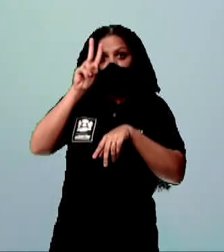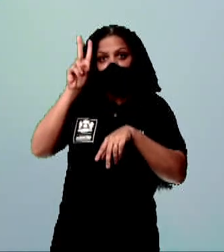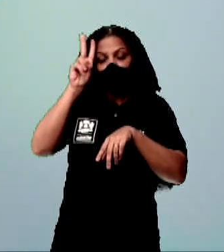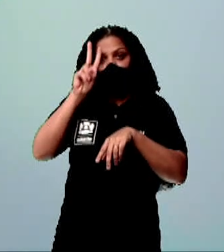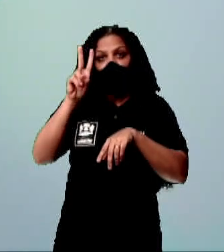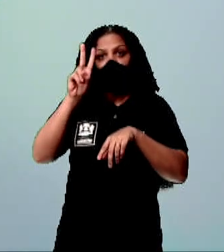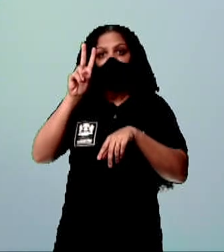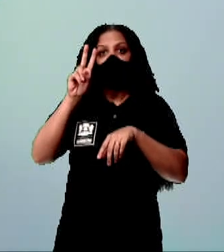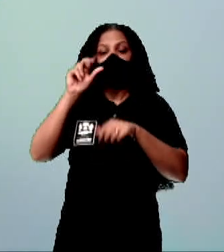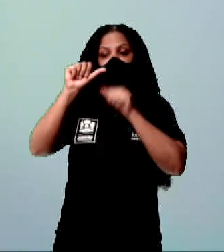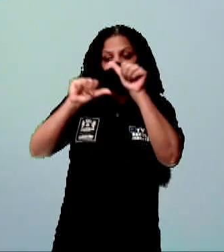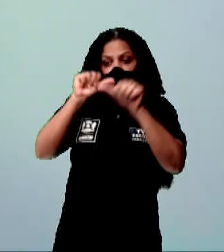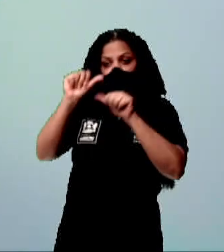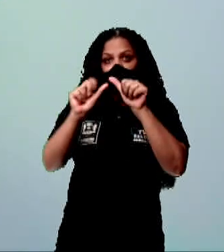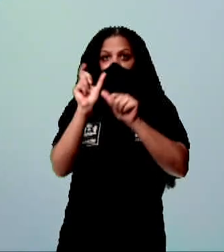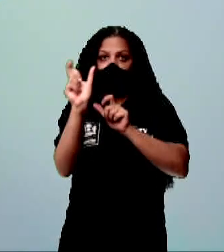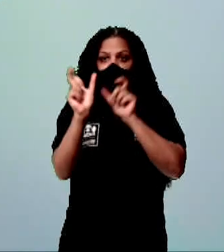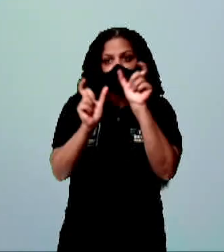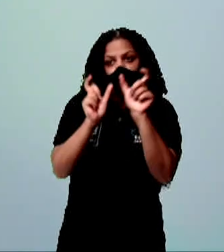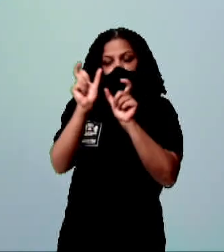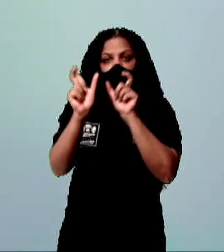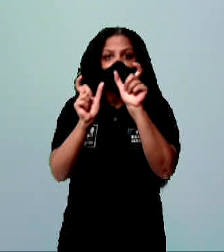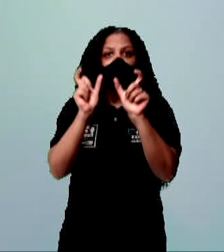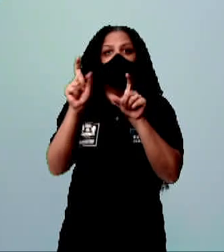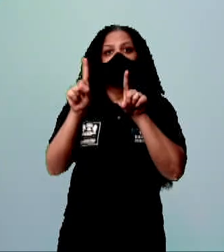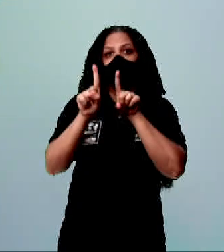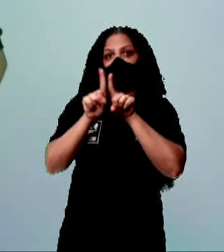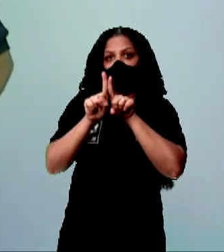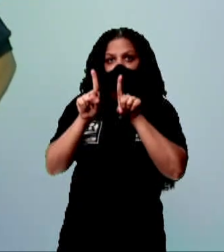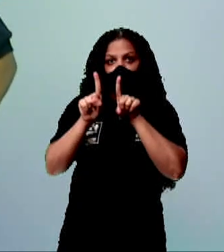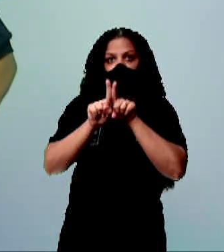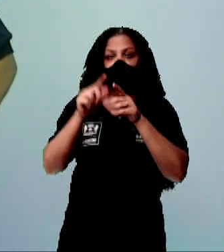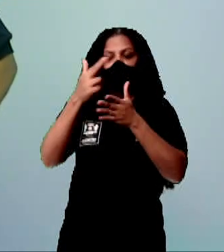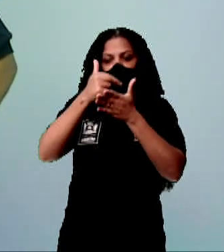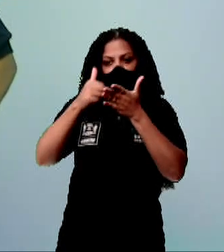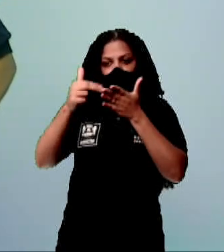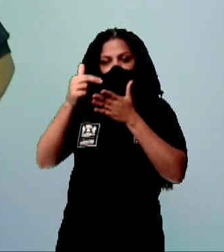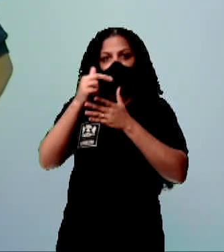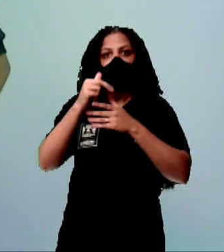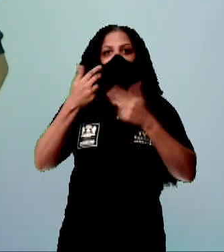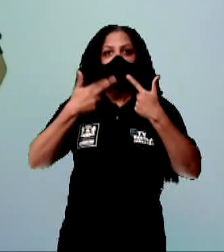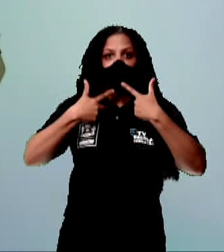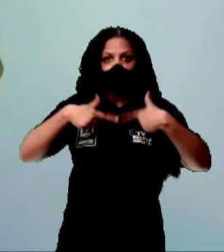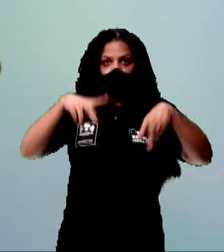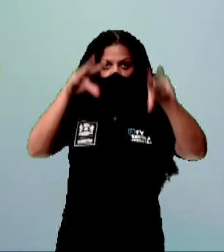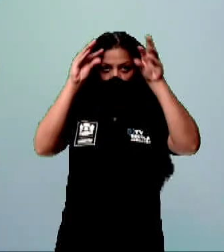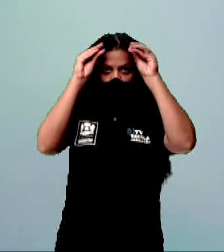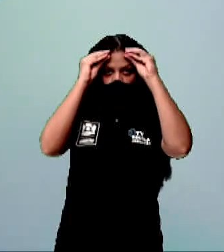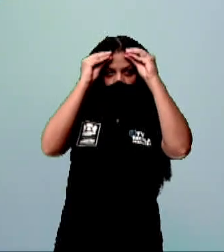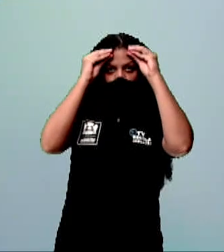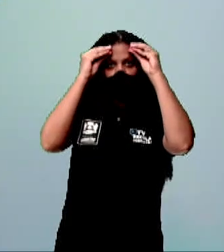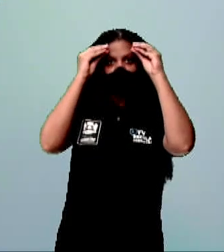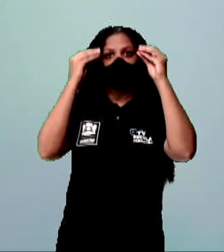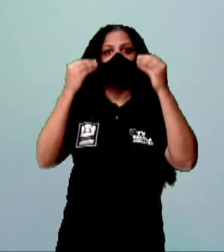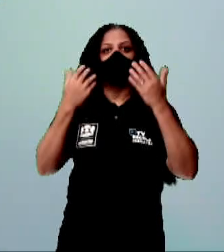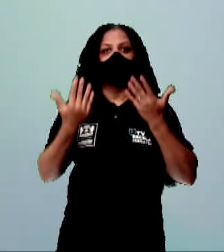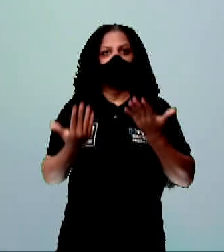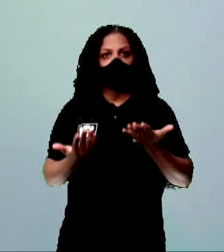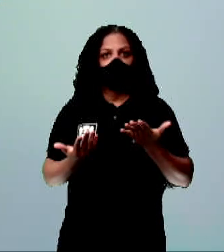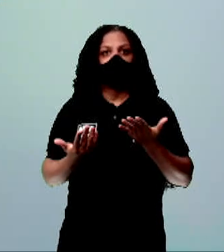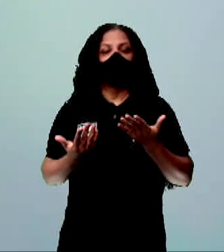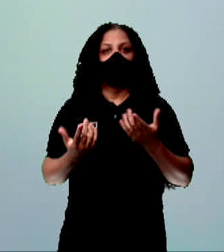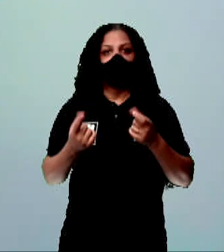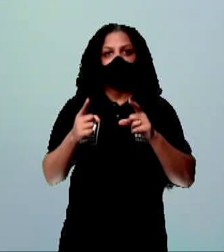trocadilho, né? O recurso das figuras de linguagem, a questão, assim, as palavras nas entrelinhas, e principalmente seja uma